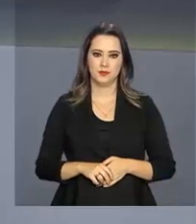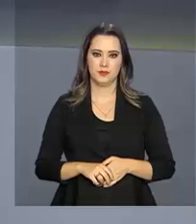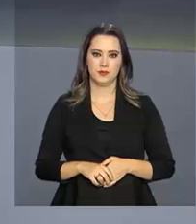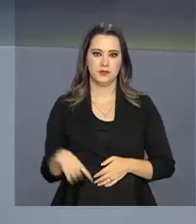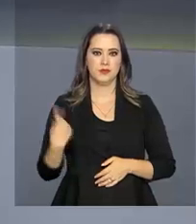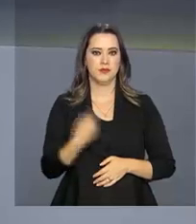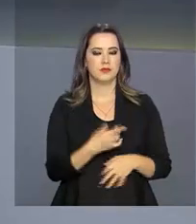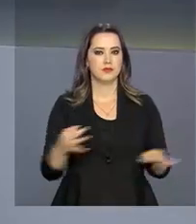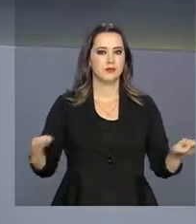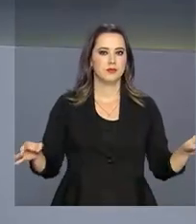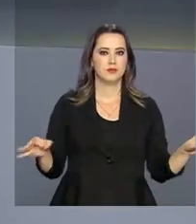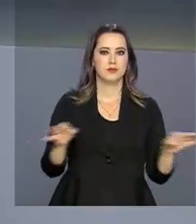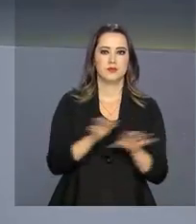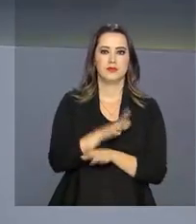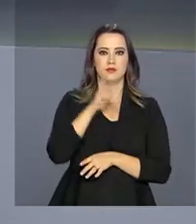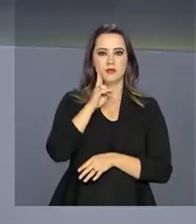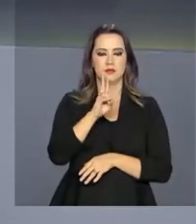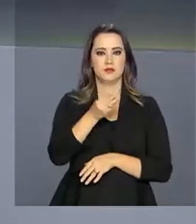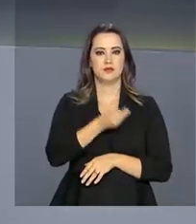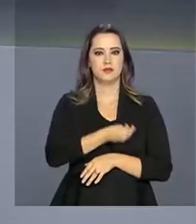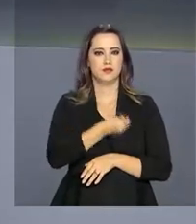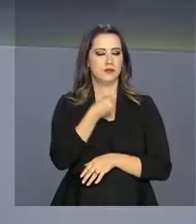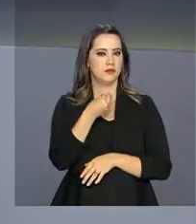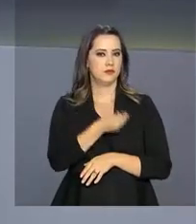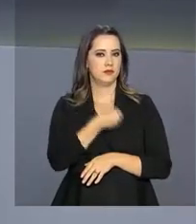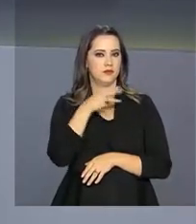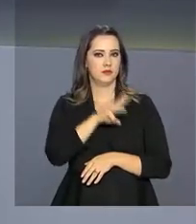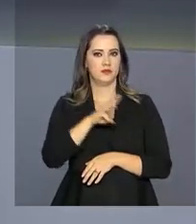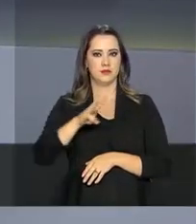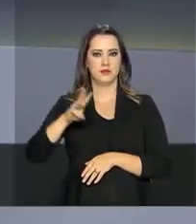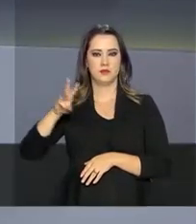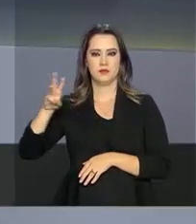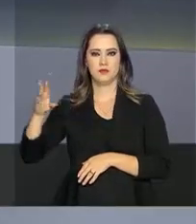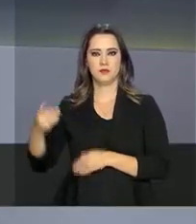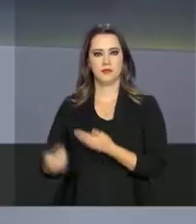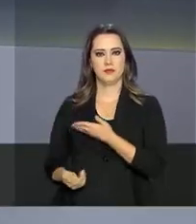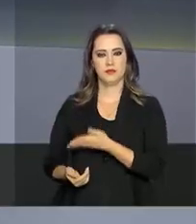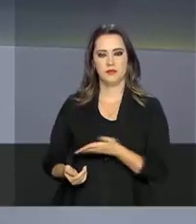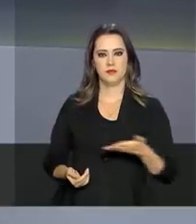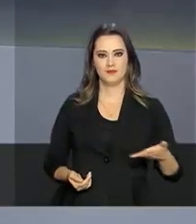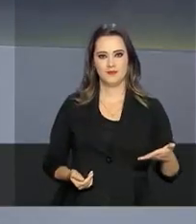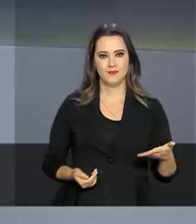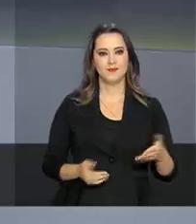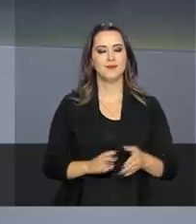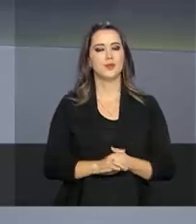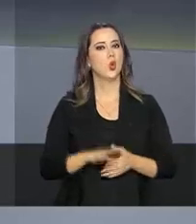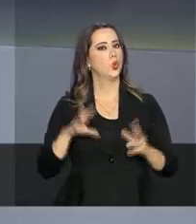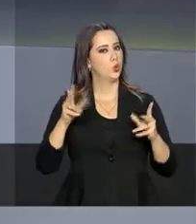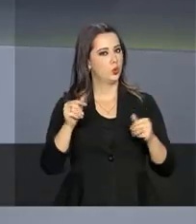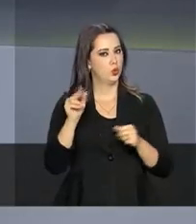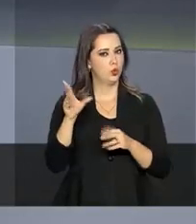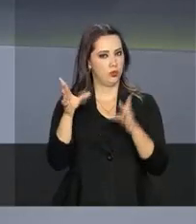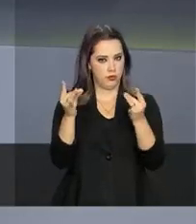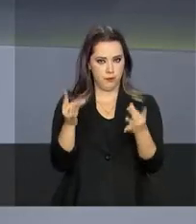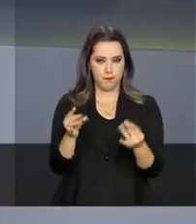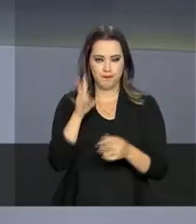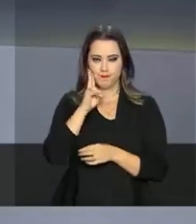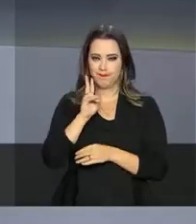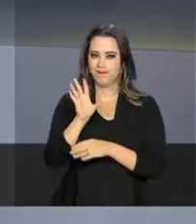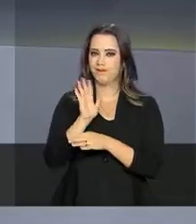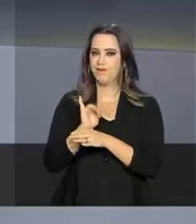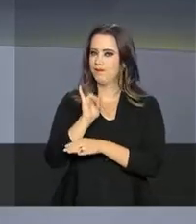nós ficamos por aqui você acompanha a programação ao vivo pelo site da npr na internet e todas as reportagens